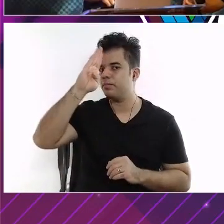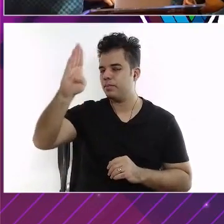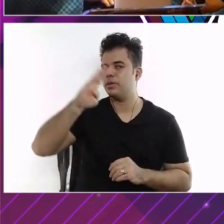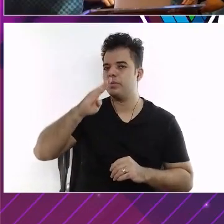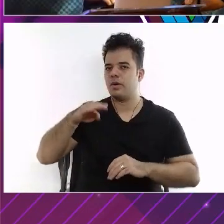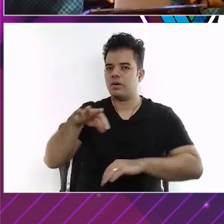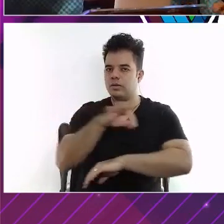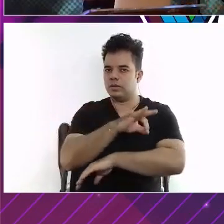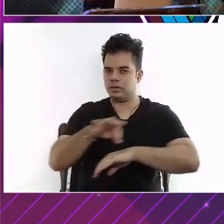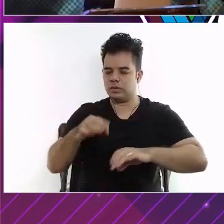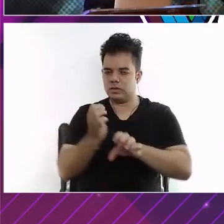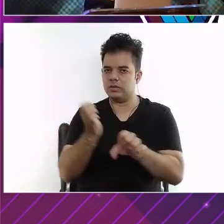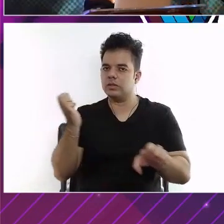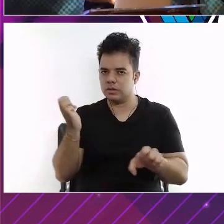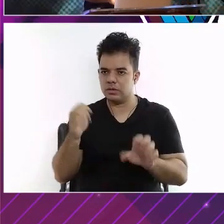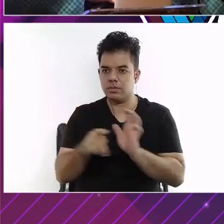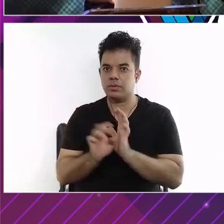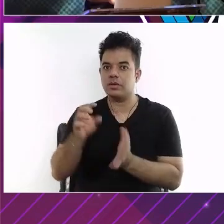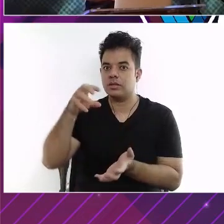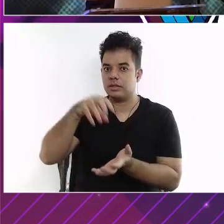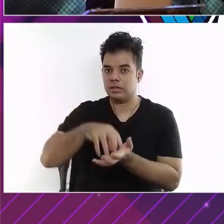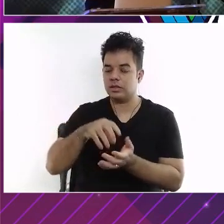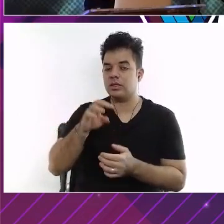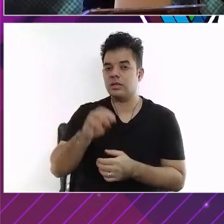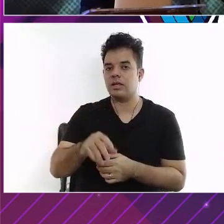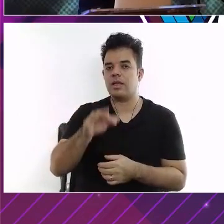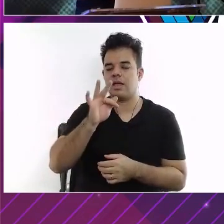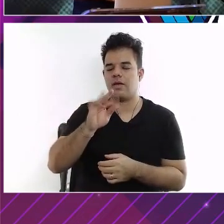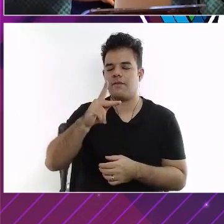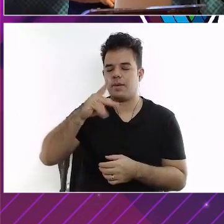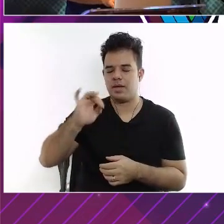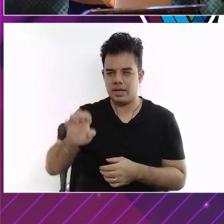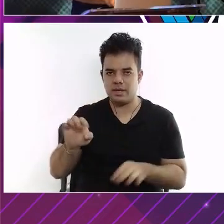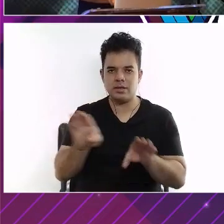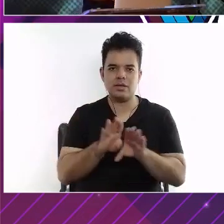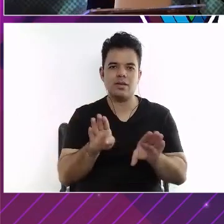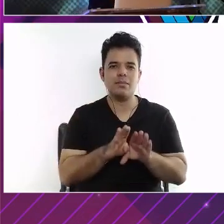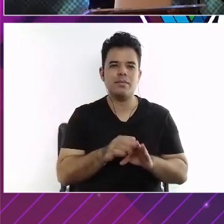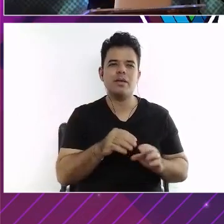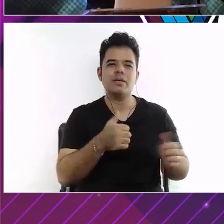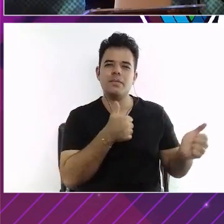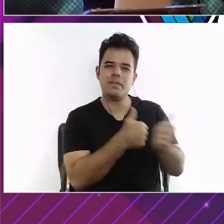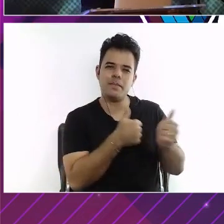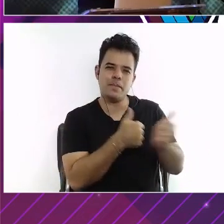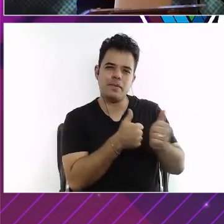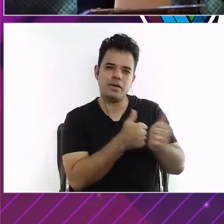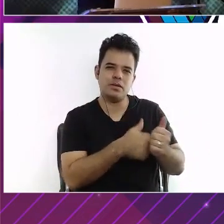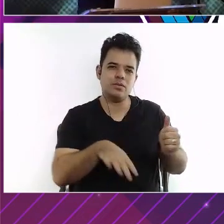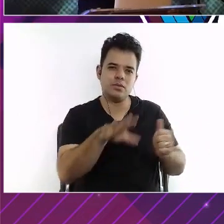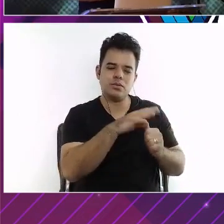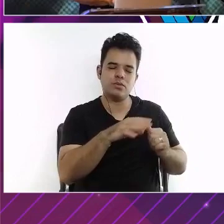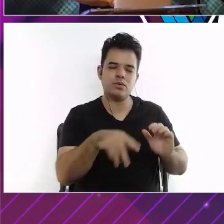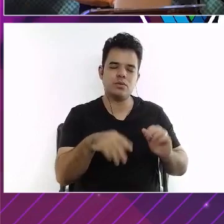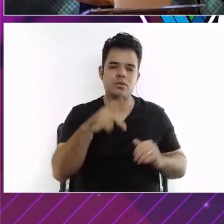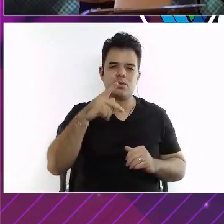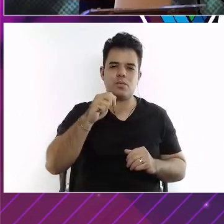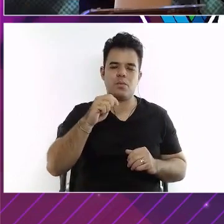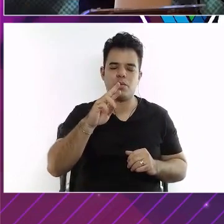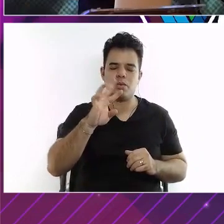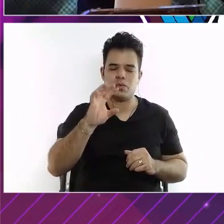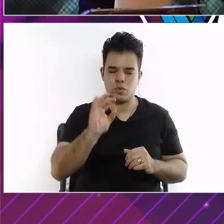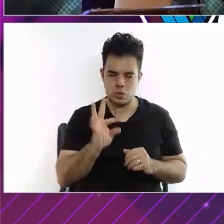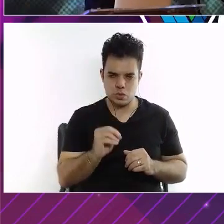está no Centro de Informática da UFPE e eu estou na Cesar School, que é aqui do lado, no Porto Digital. Então, vamos